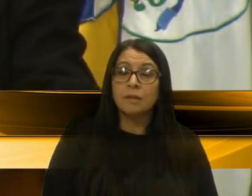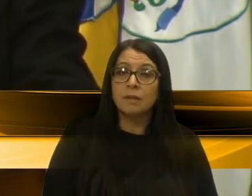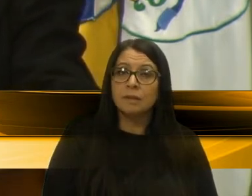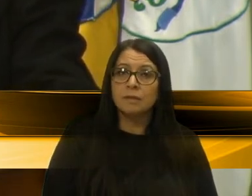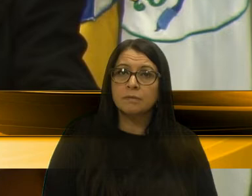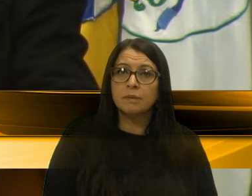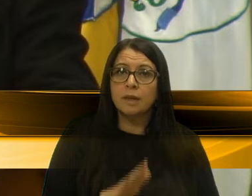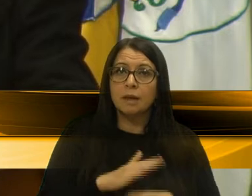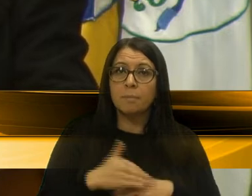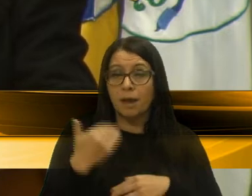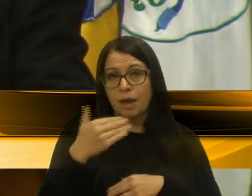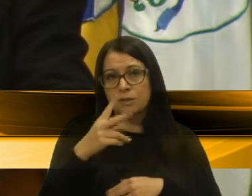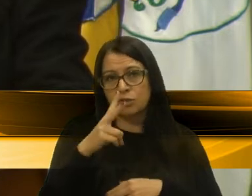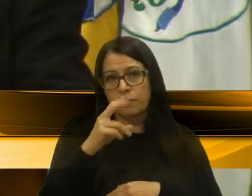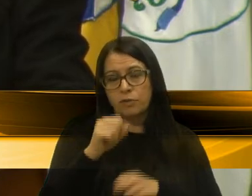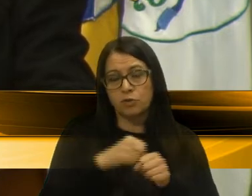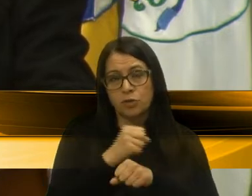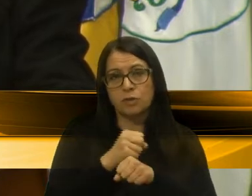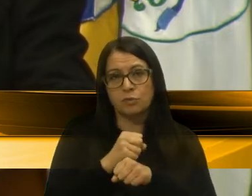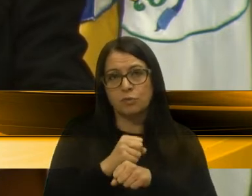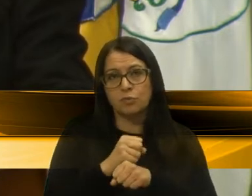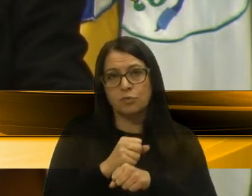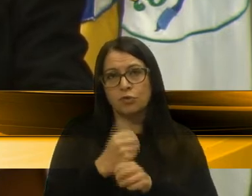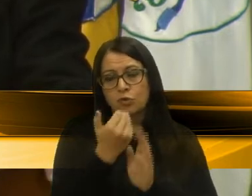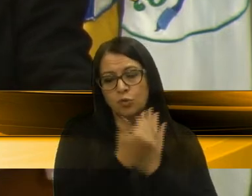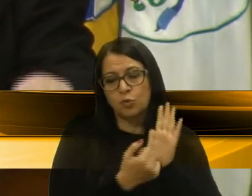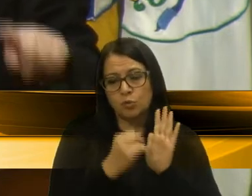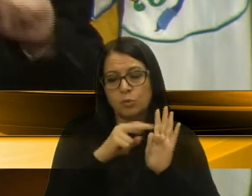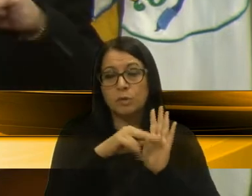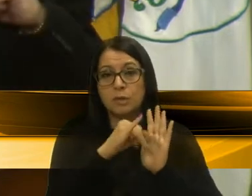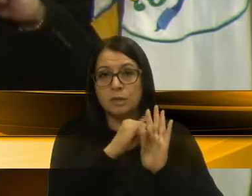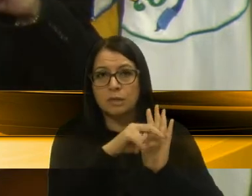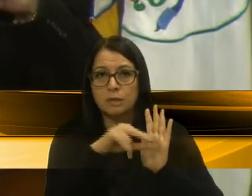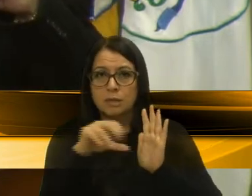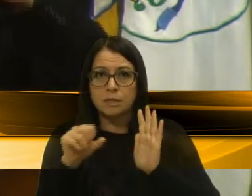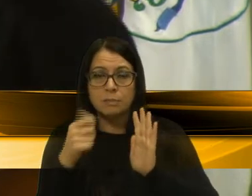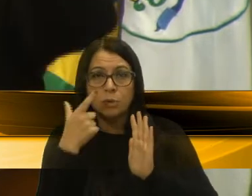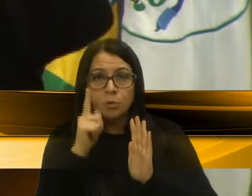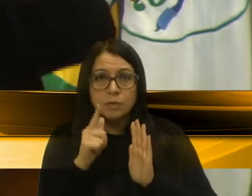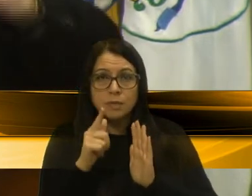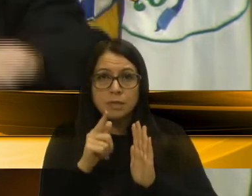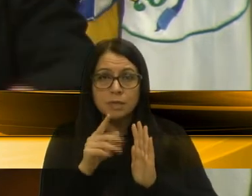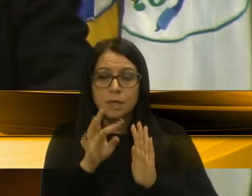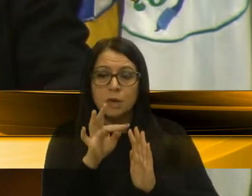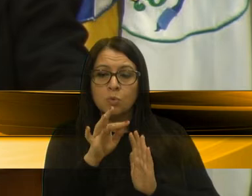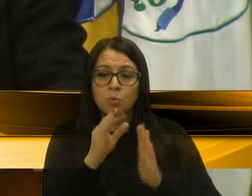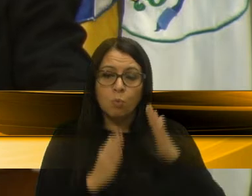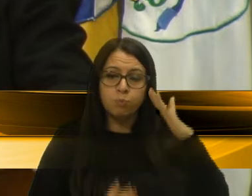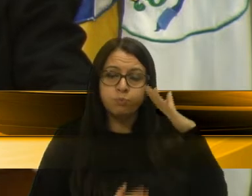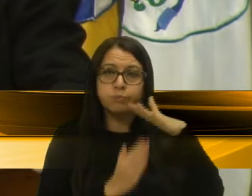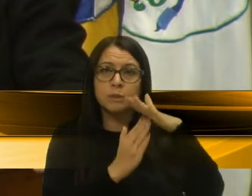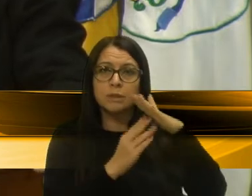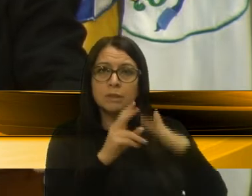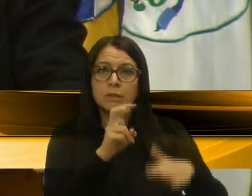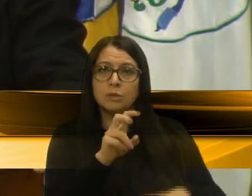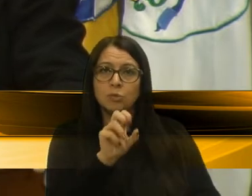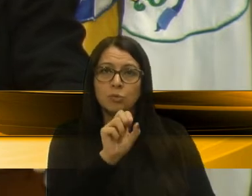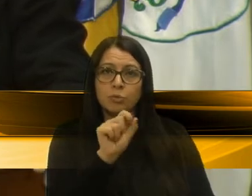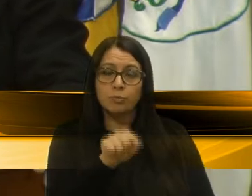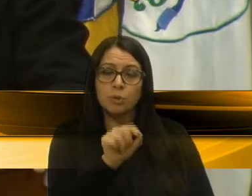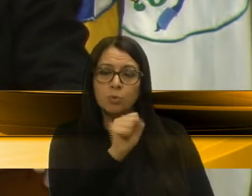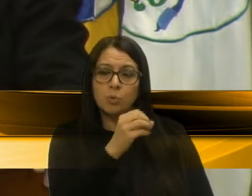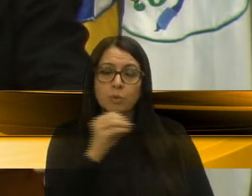Acima de 20 anos de contribuição, para se alcançar o teto de R$